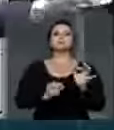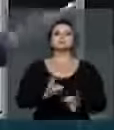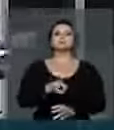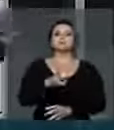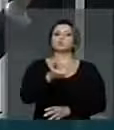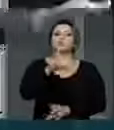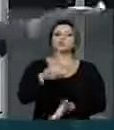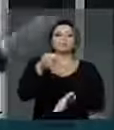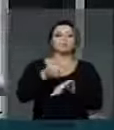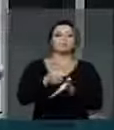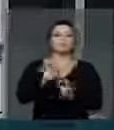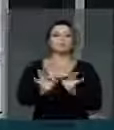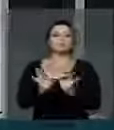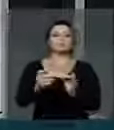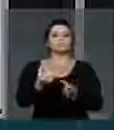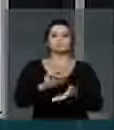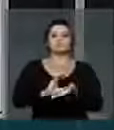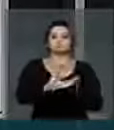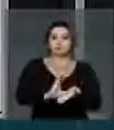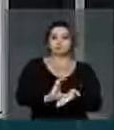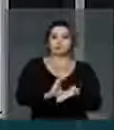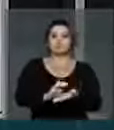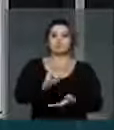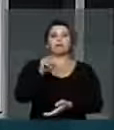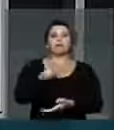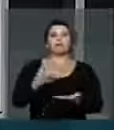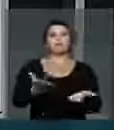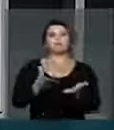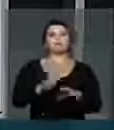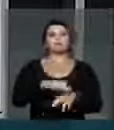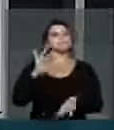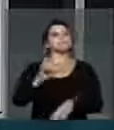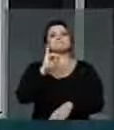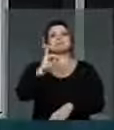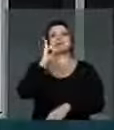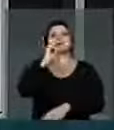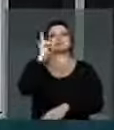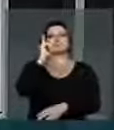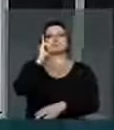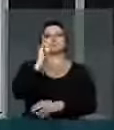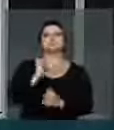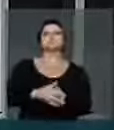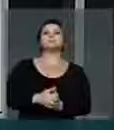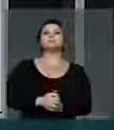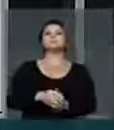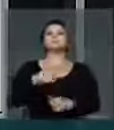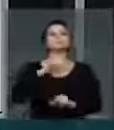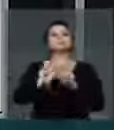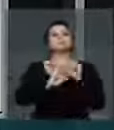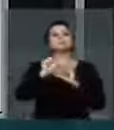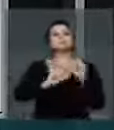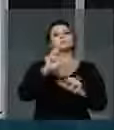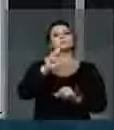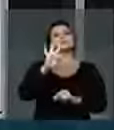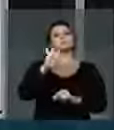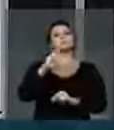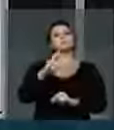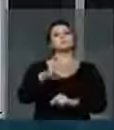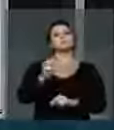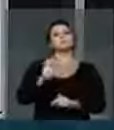da execução e da aplicação dos recursos. Essa é a questão mais importante. Então, essa é uma reforma que se